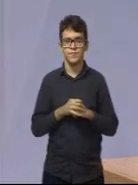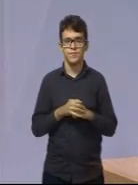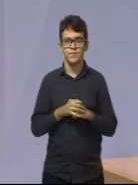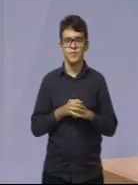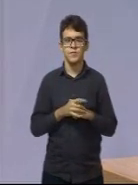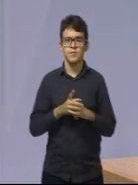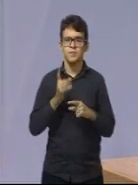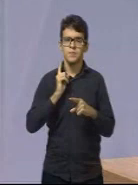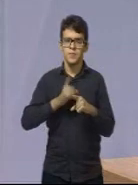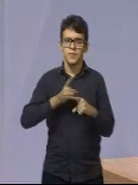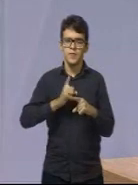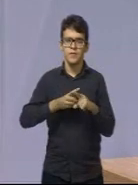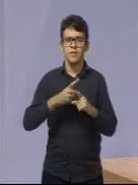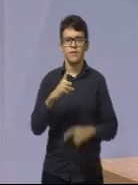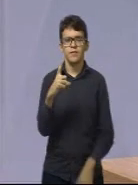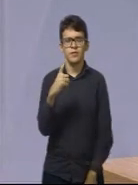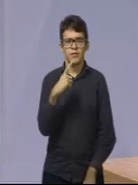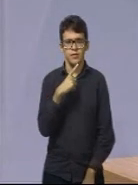aspectos